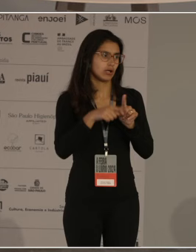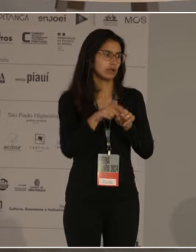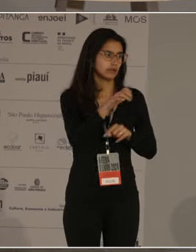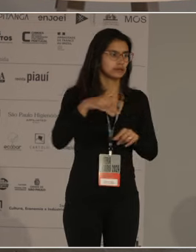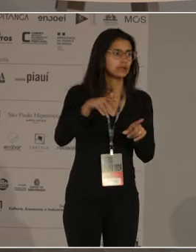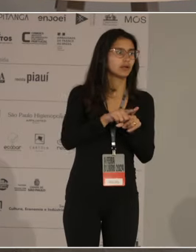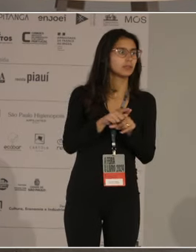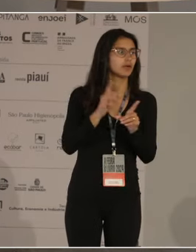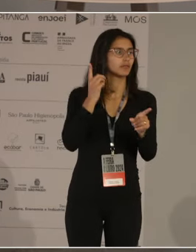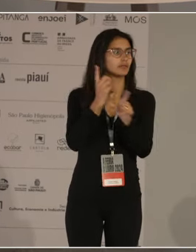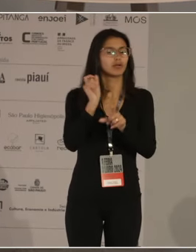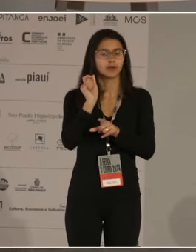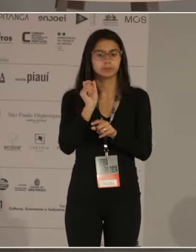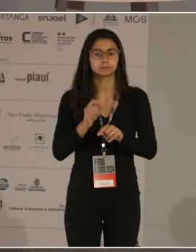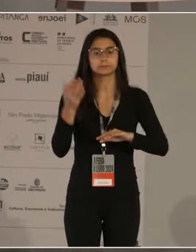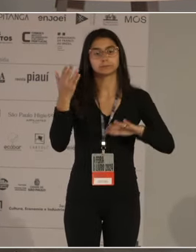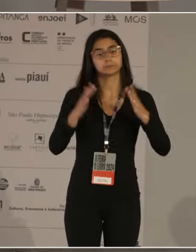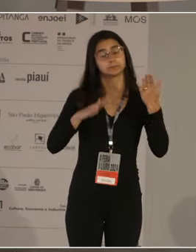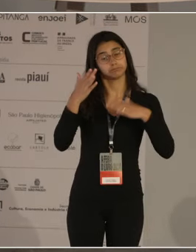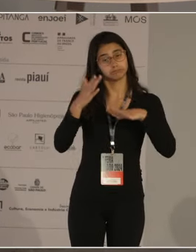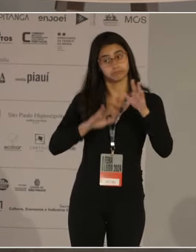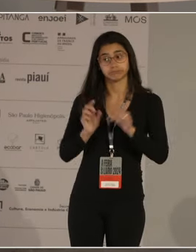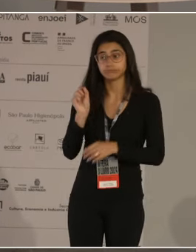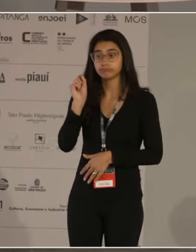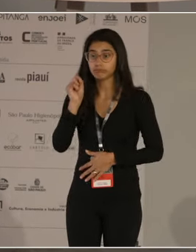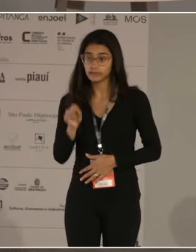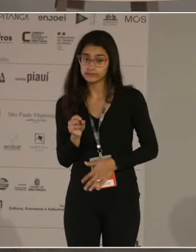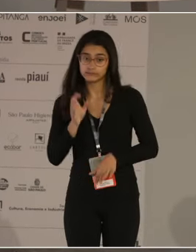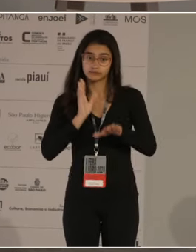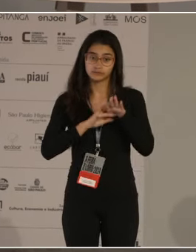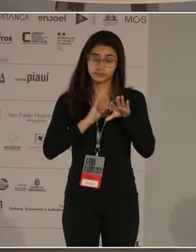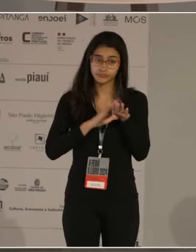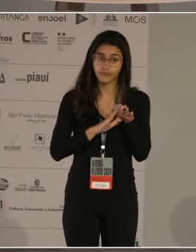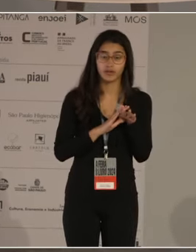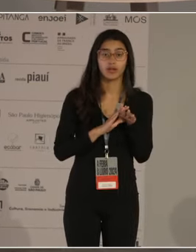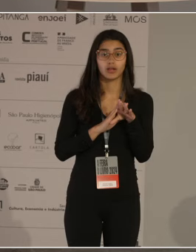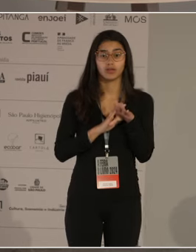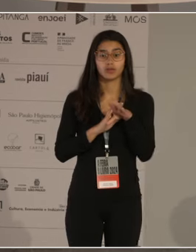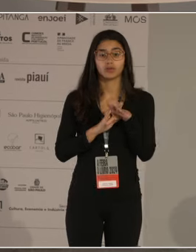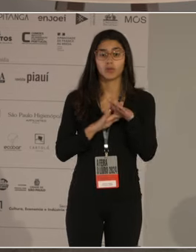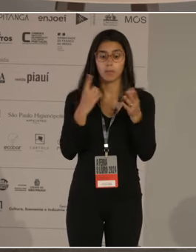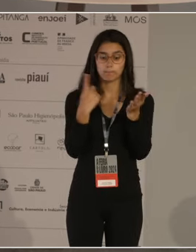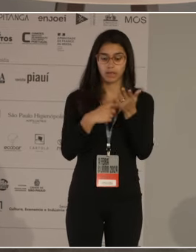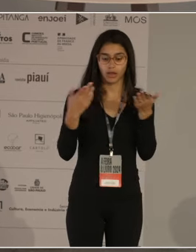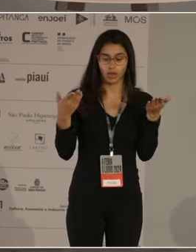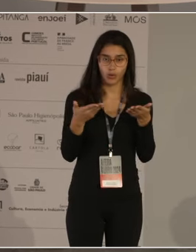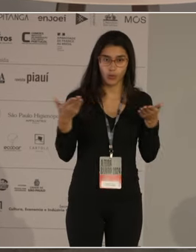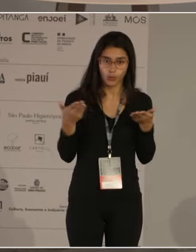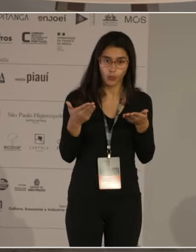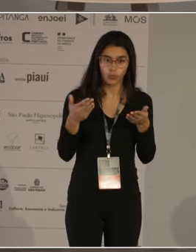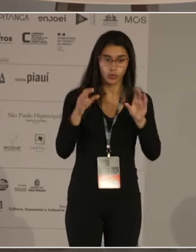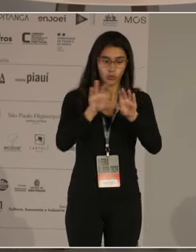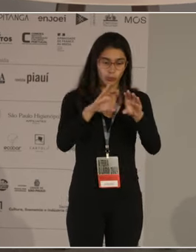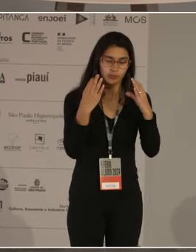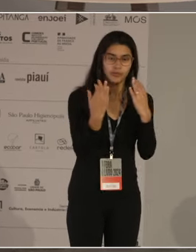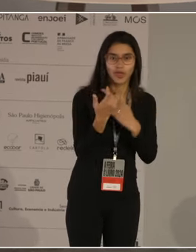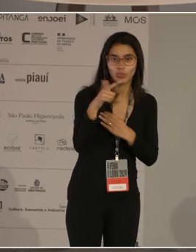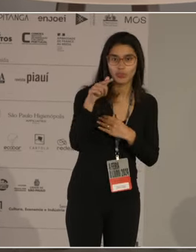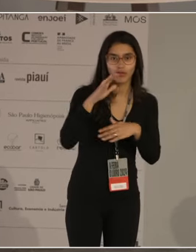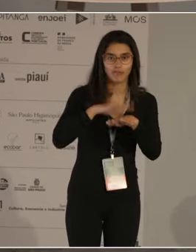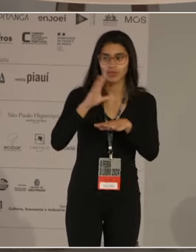área, eles dizem que, provavelmente, se fosse tomada, né, se fossem fazer o parque hoje, essas comunidades não teriam